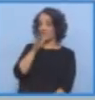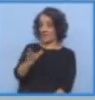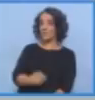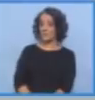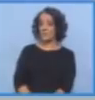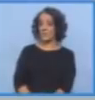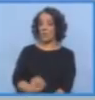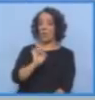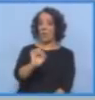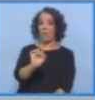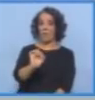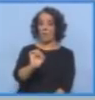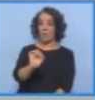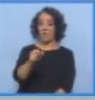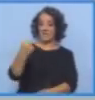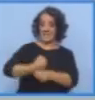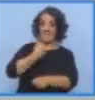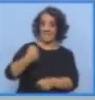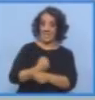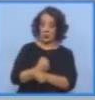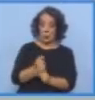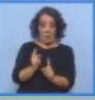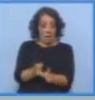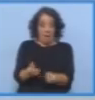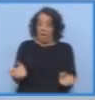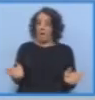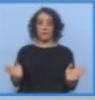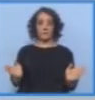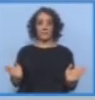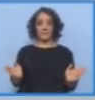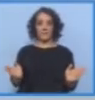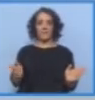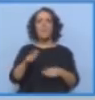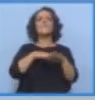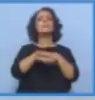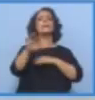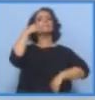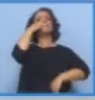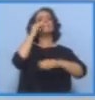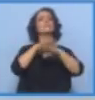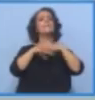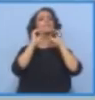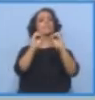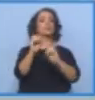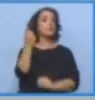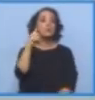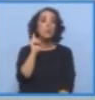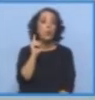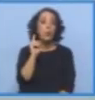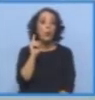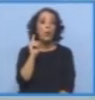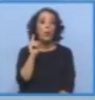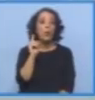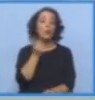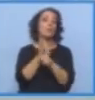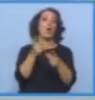vosso lugar no serviço que fazeis é exatamente este. Não é não fazer nada. Não é? Porque hoje não se pode